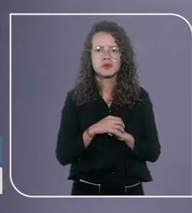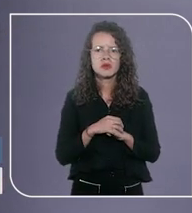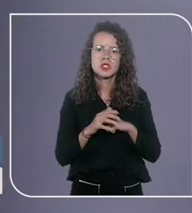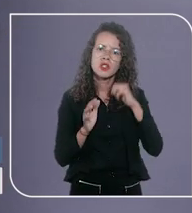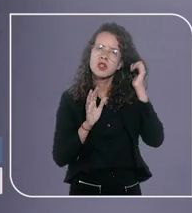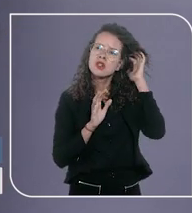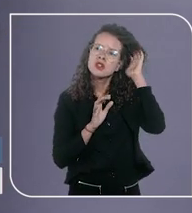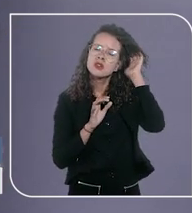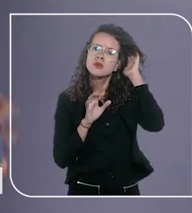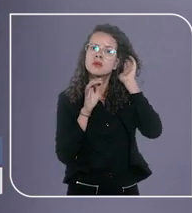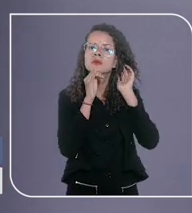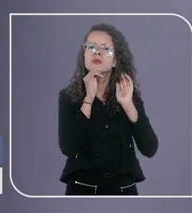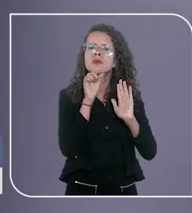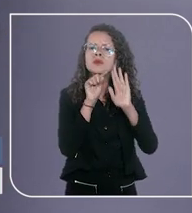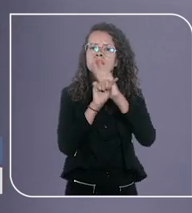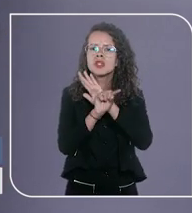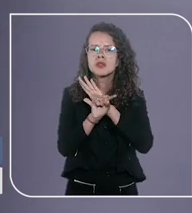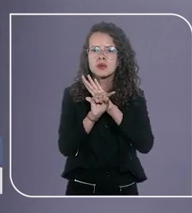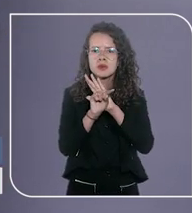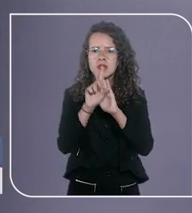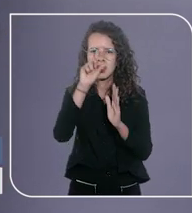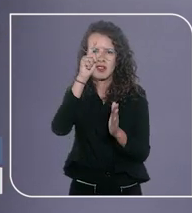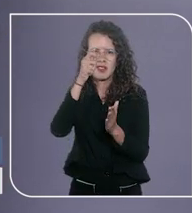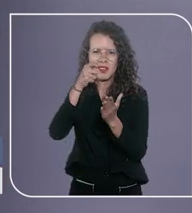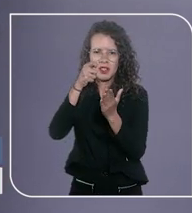ser discutido via embargos de divergência?